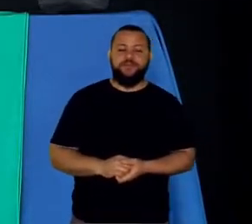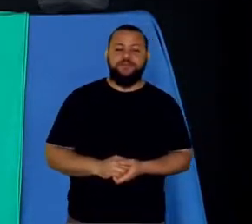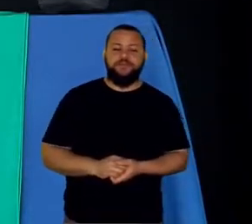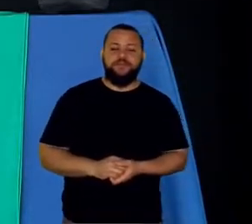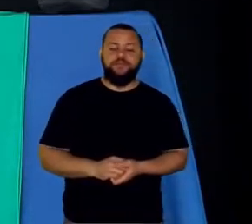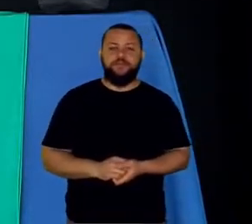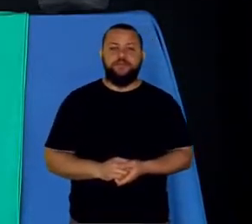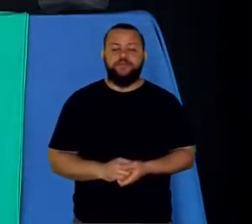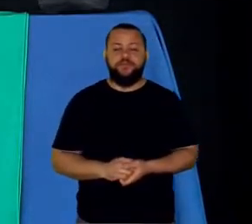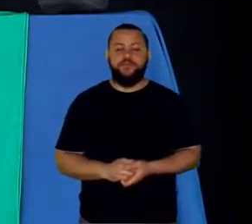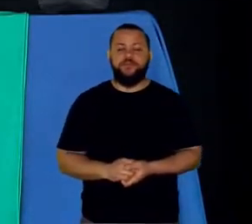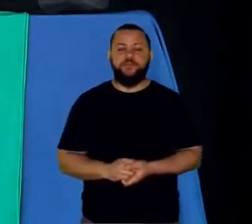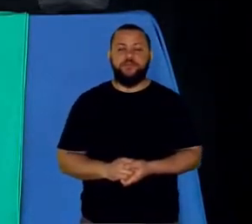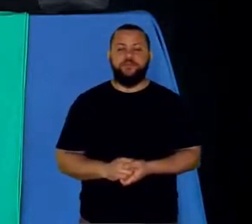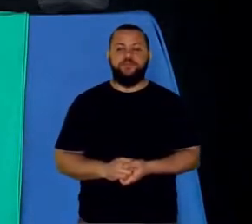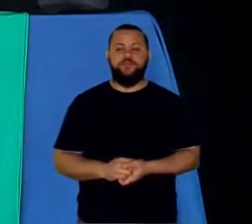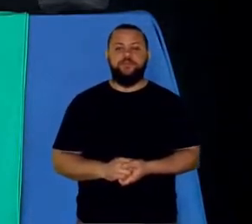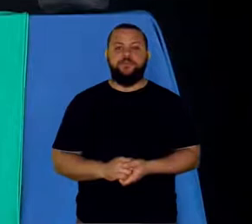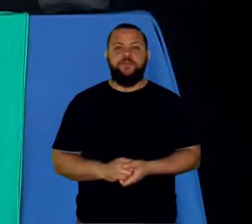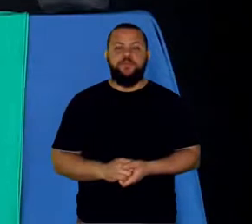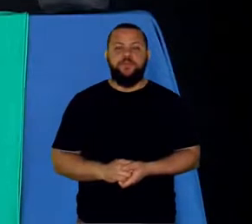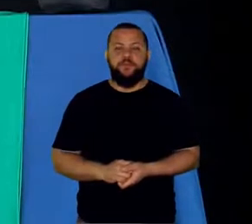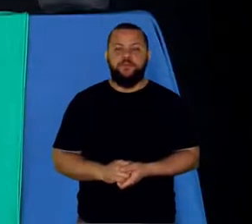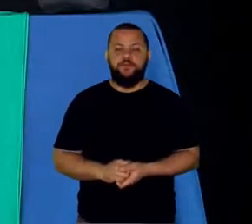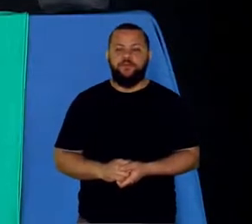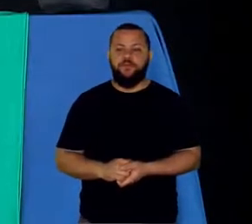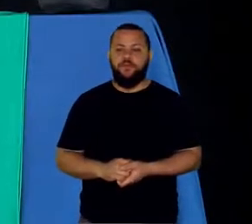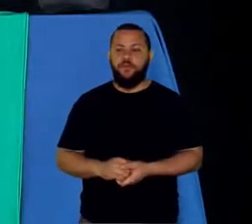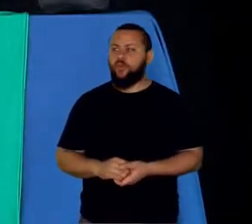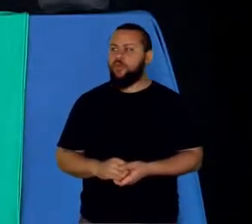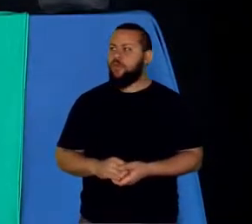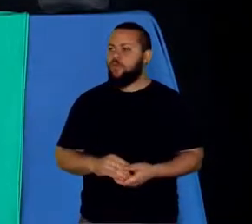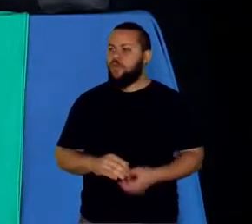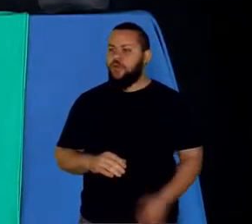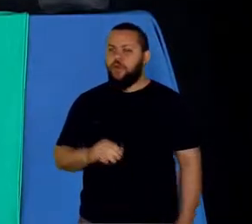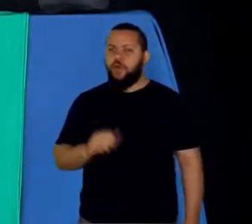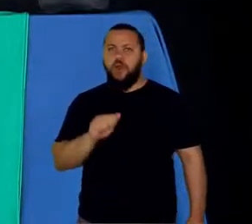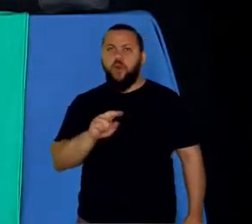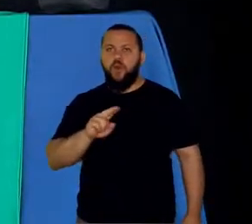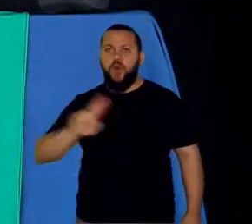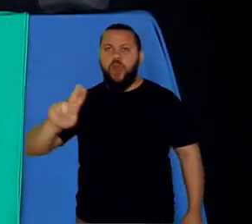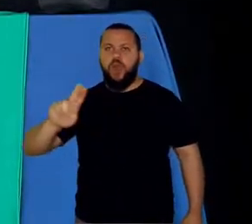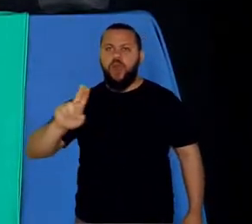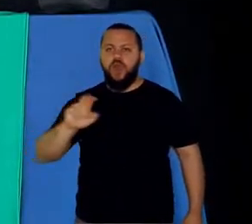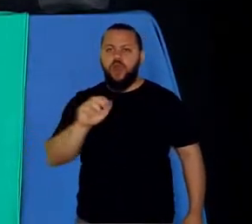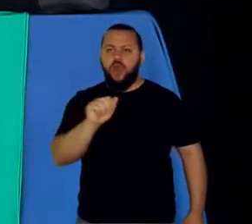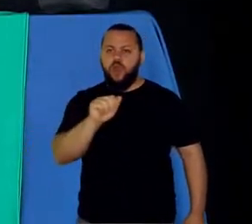Whoa!